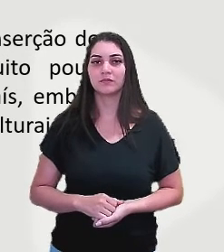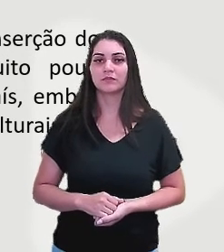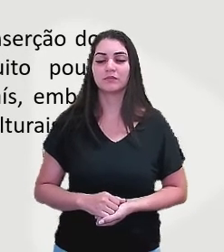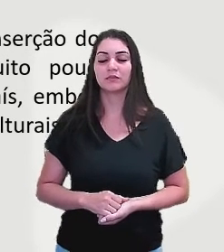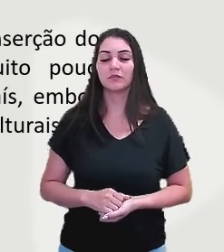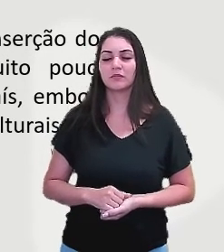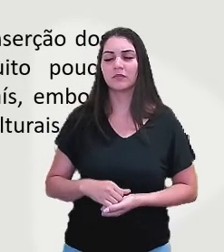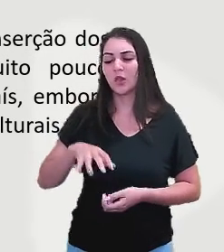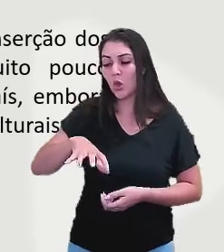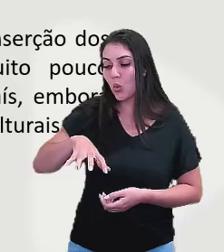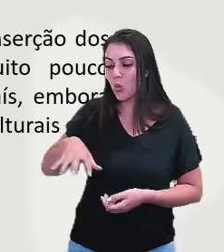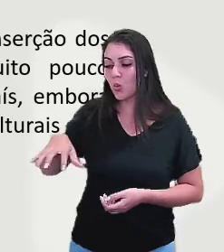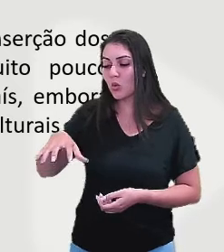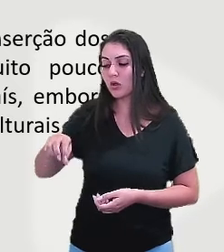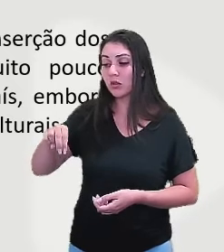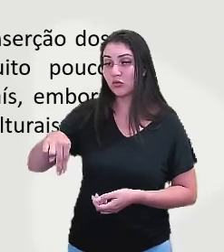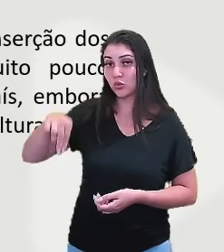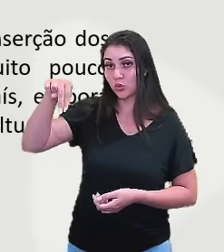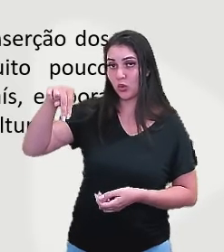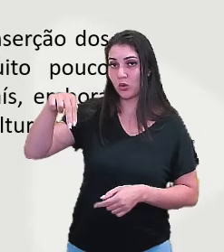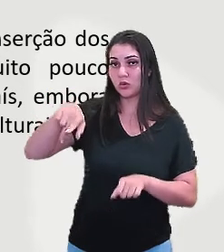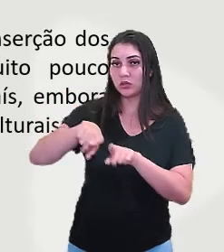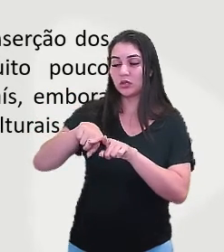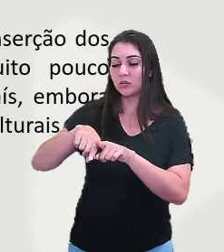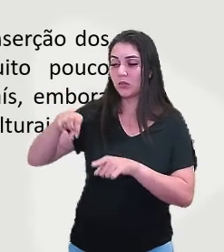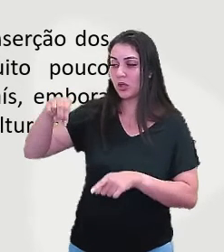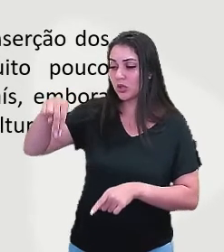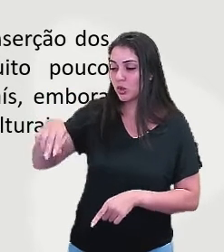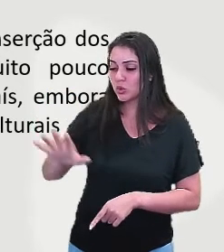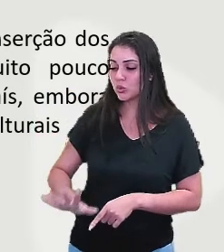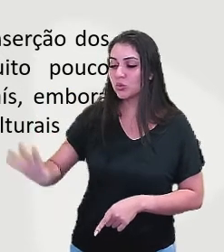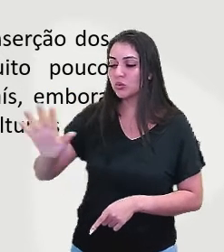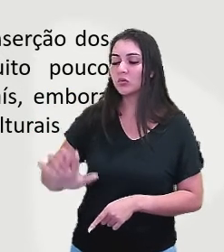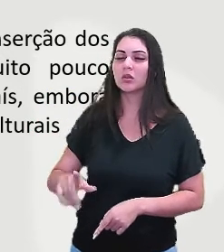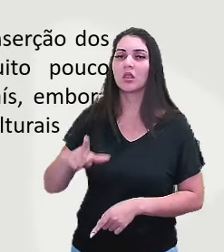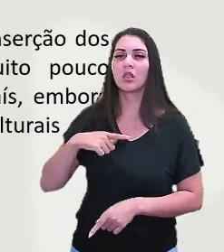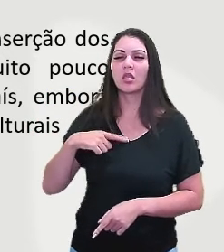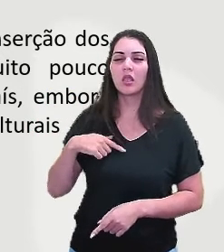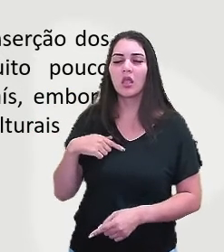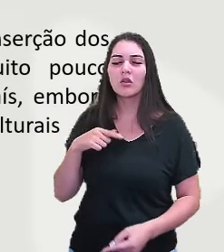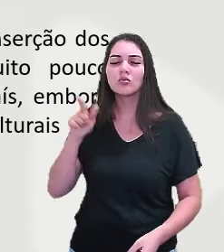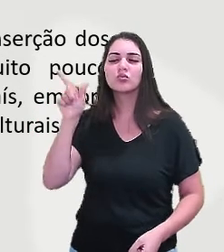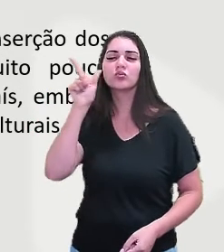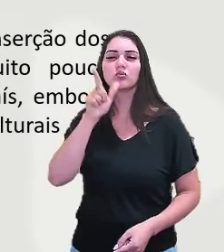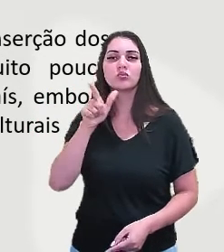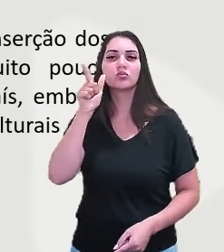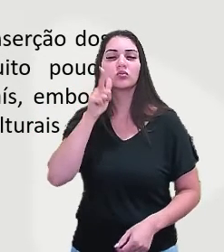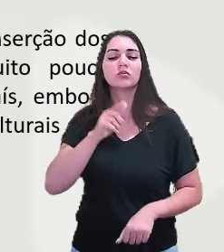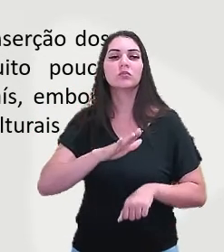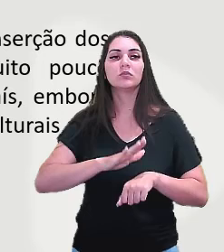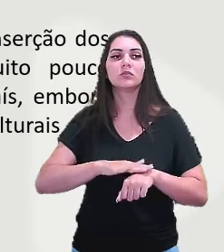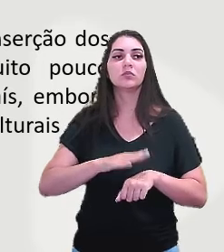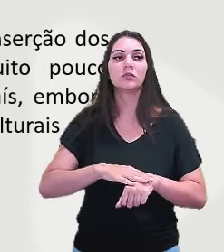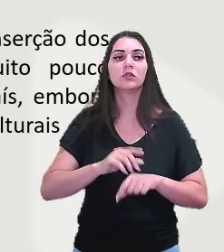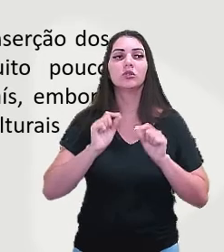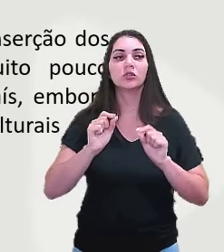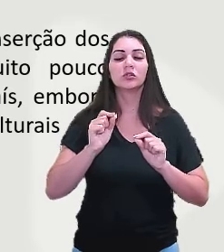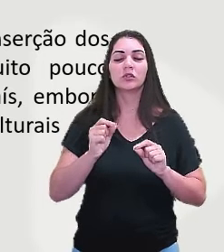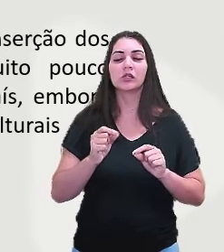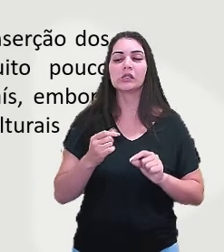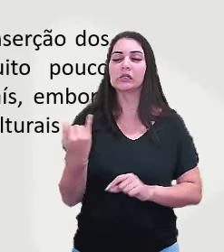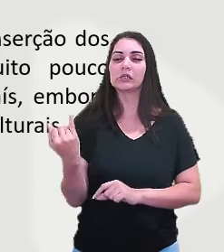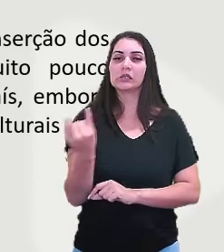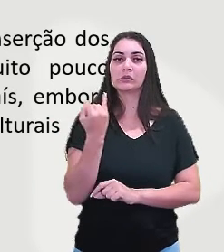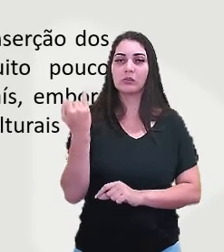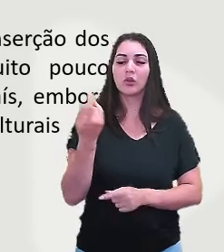as regiões do norte e nordeste, que tinham sido muito alcançado períodos do seu auge lá